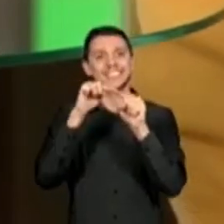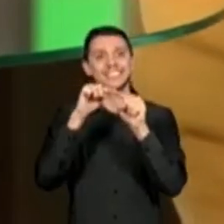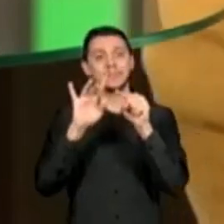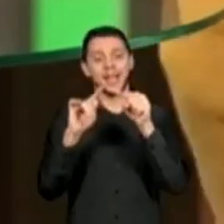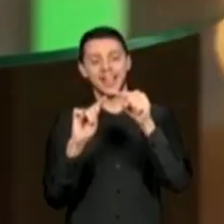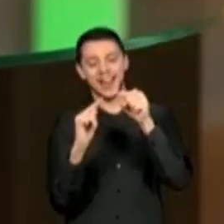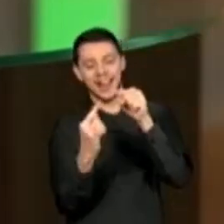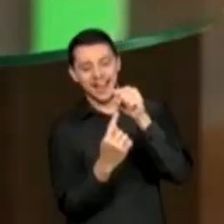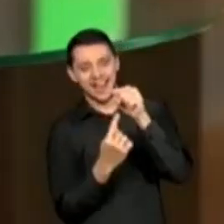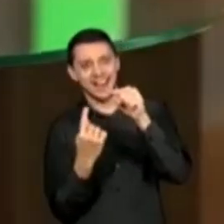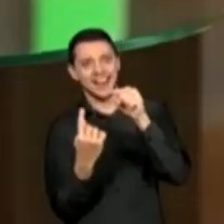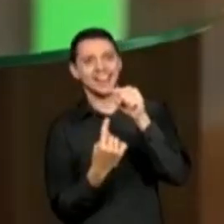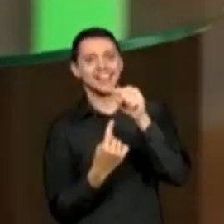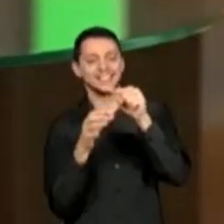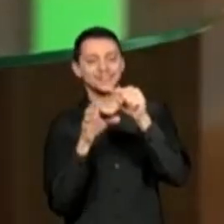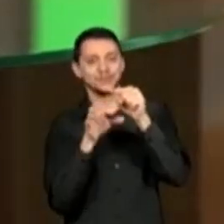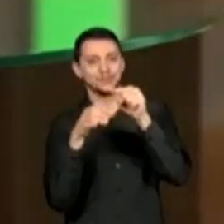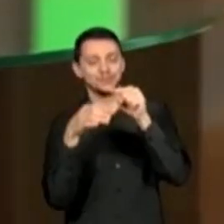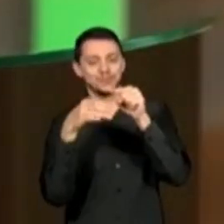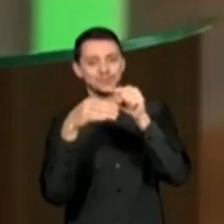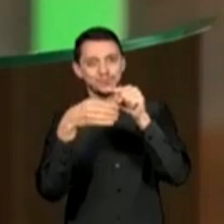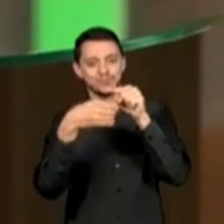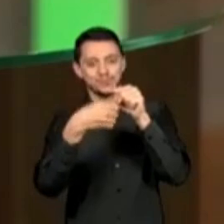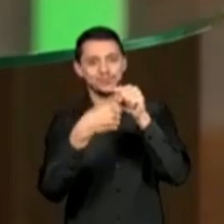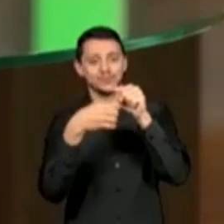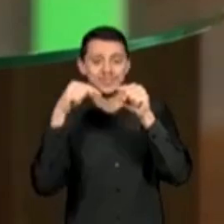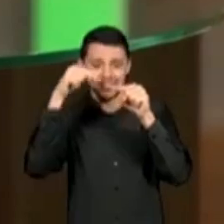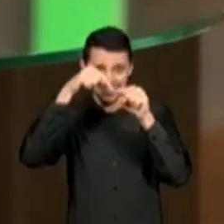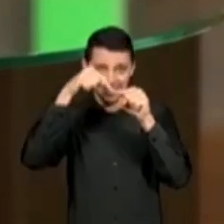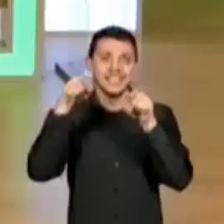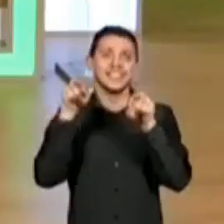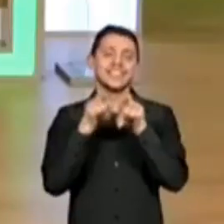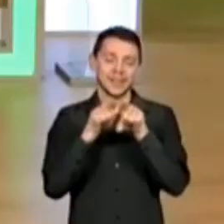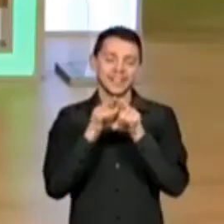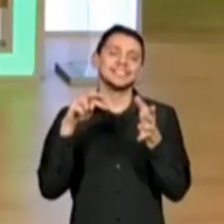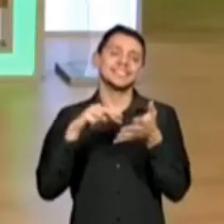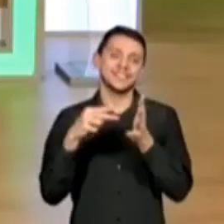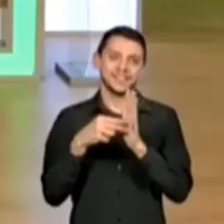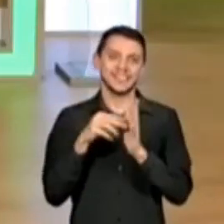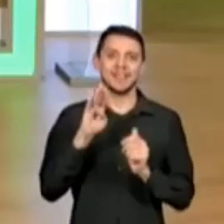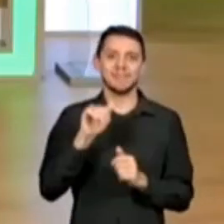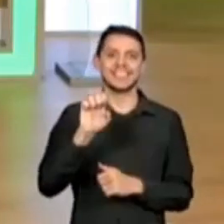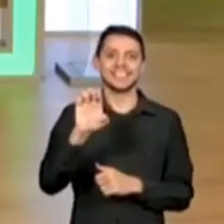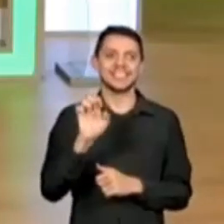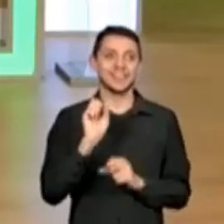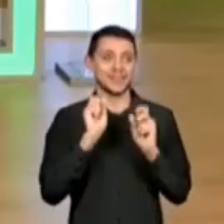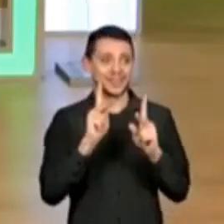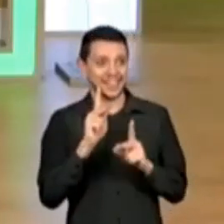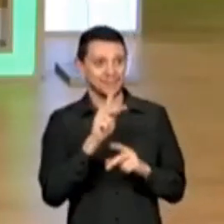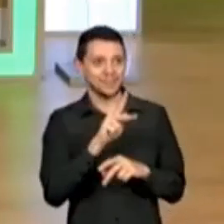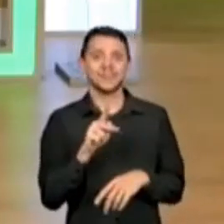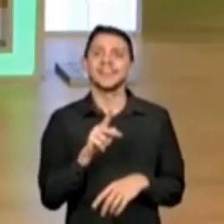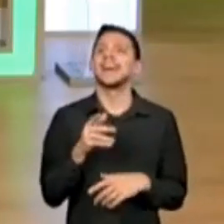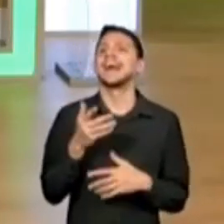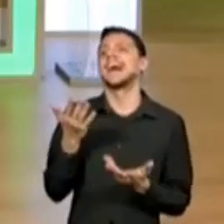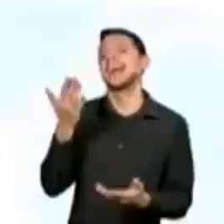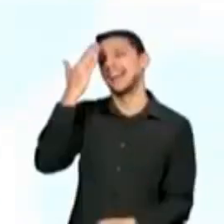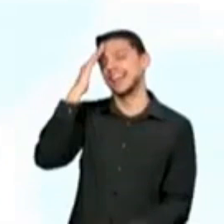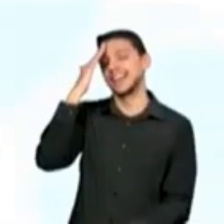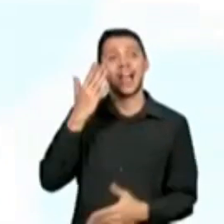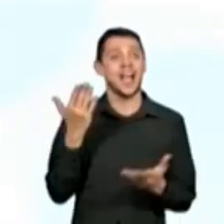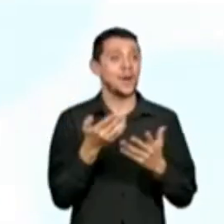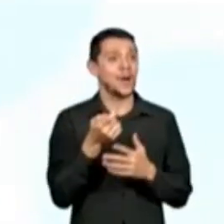arredondada. Tá bom? Então, essa pontinha, esse vértice também é uma base dele. Entendi. Ok, E aí, a gente tá chegando ao